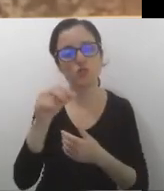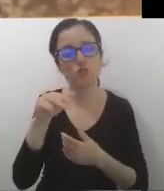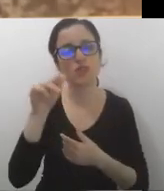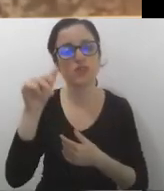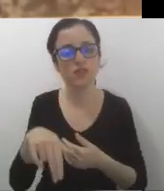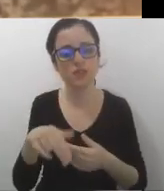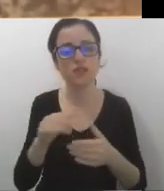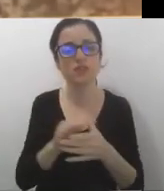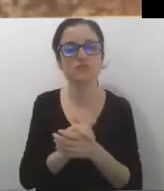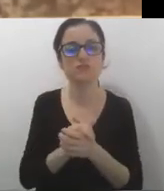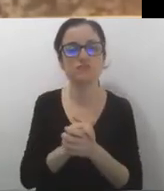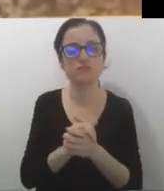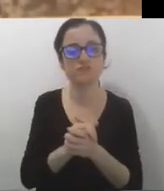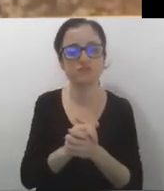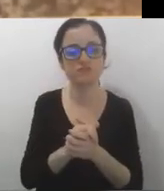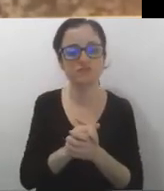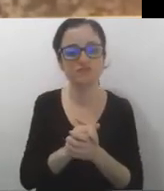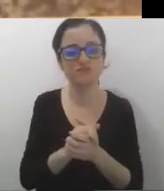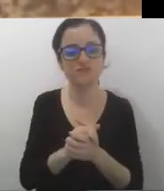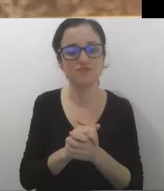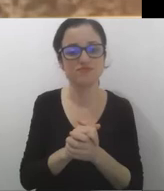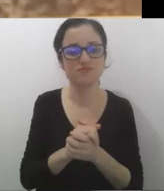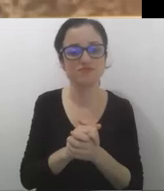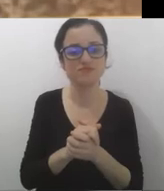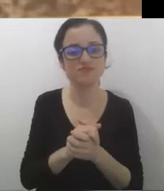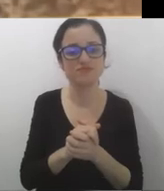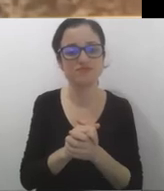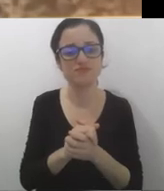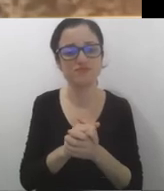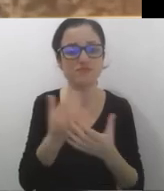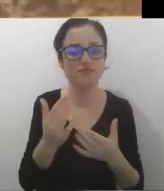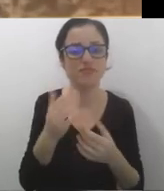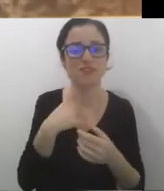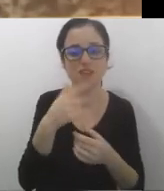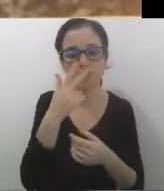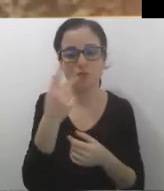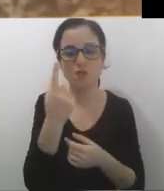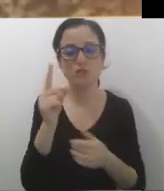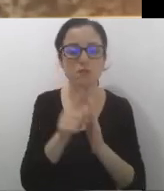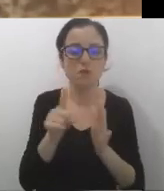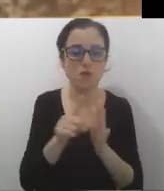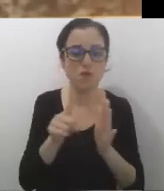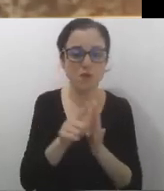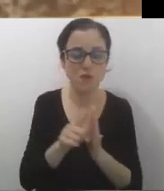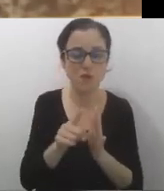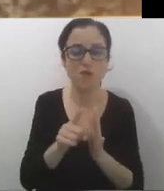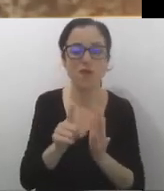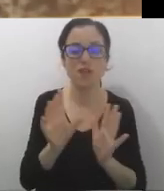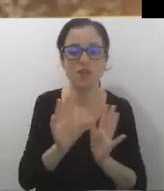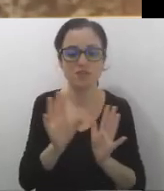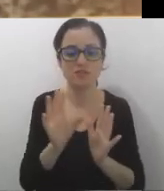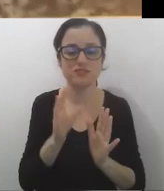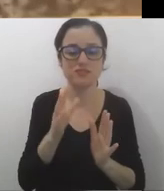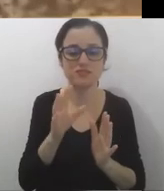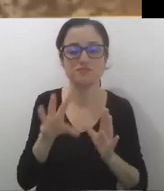pergunta, né, um tanto mal formulada pela minha parte, mas foi ótimo ouvir vocês, porque, de fato, apesar de mal formulada, eu acho que